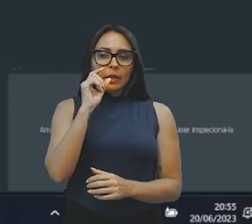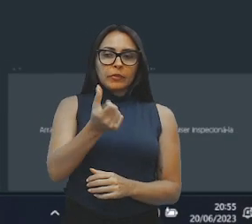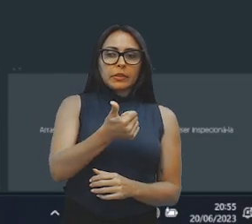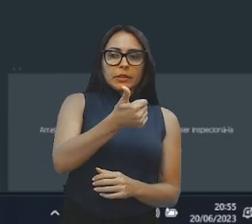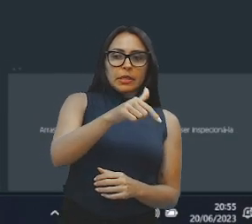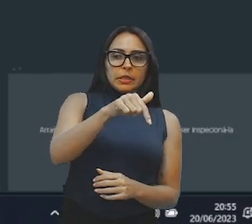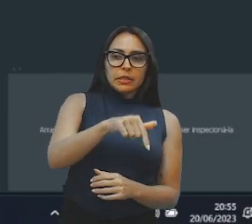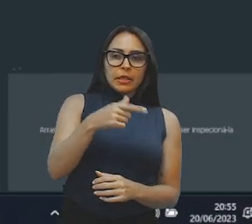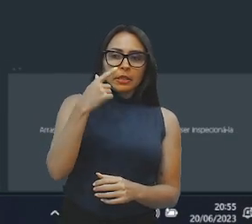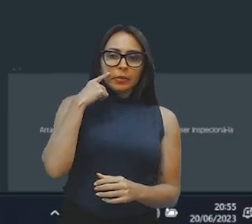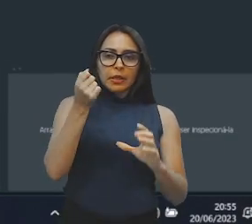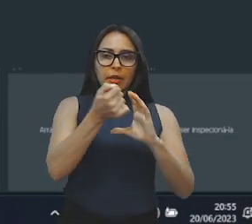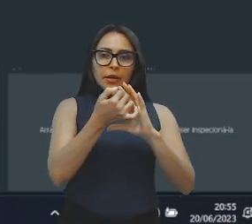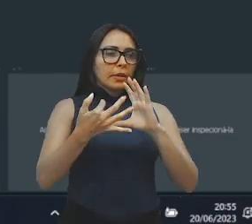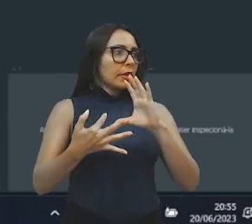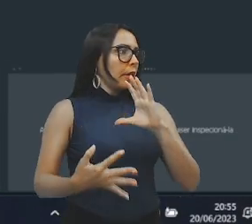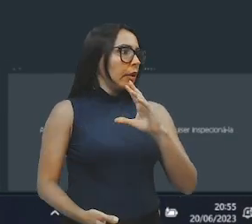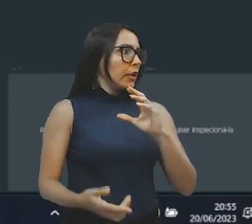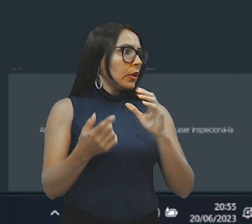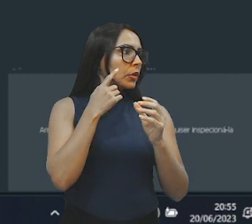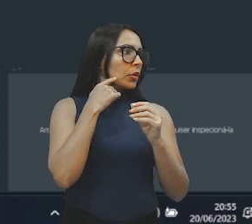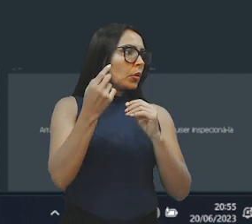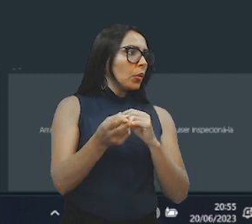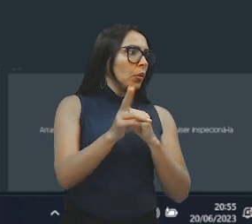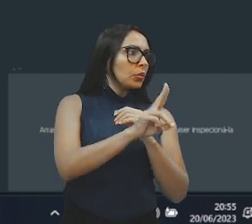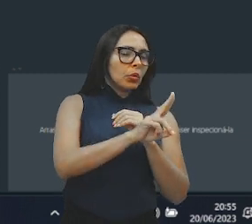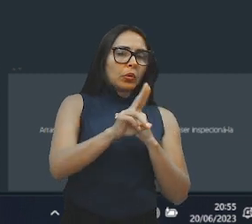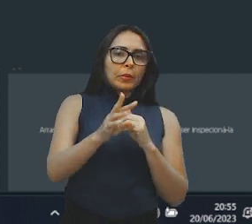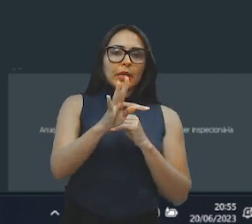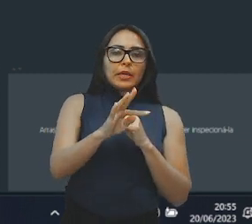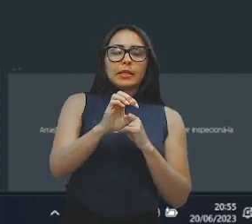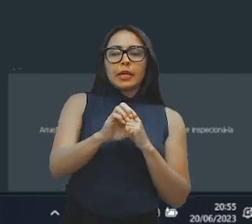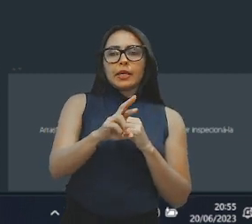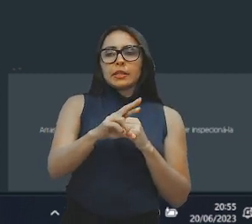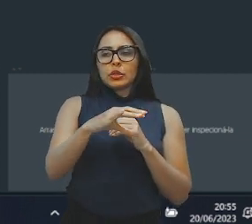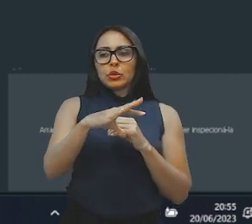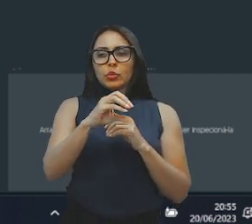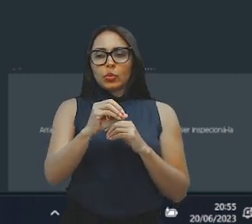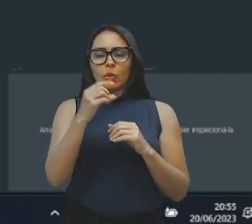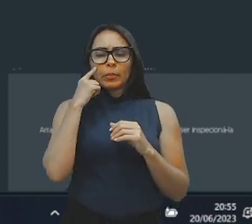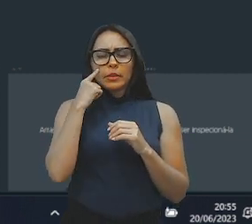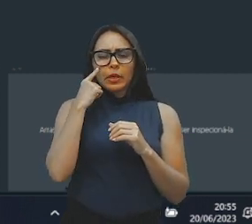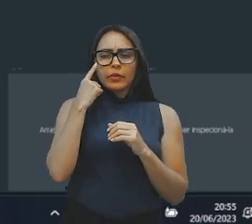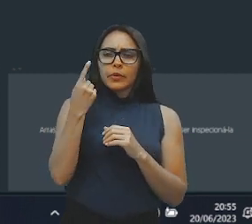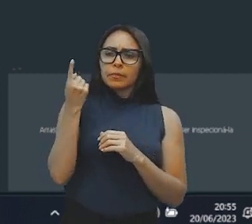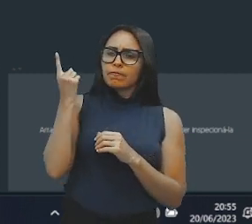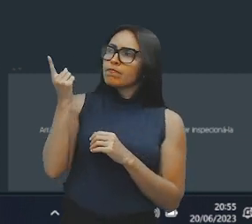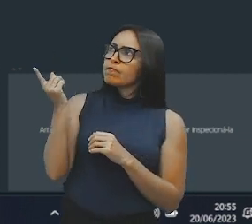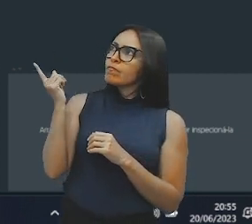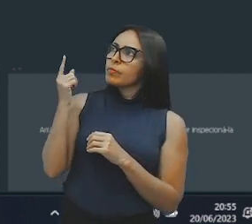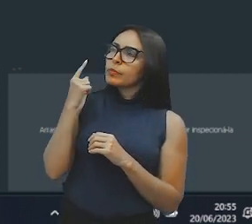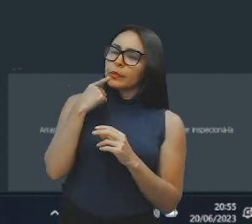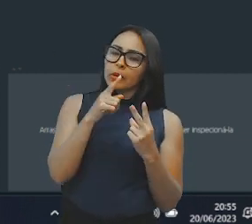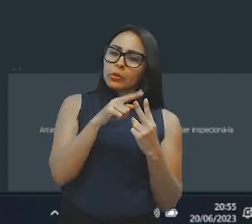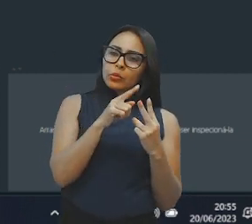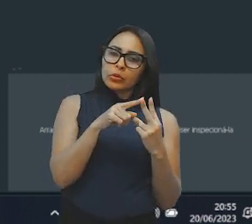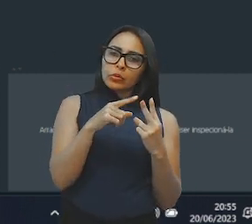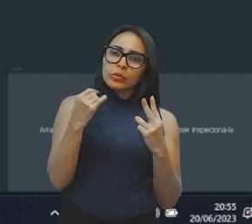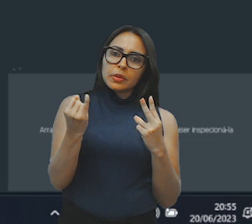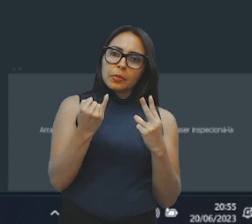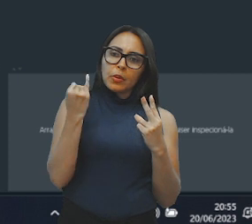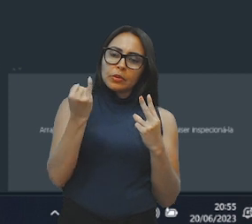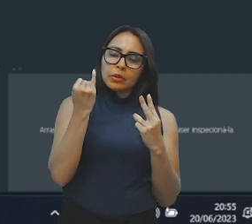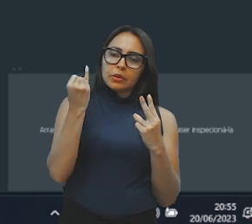caractere, com o nome Tércio Cavalcante. Observem que tem duas coisas interessantes